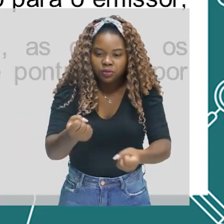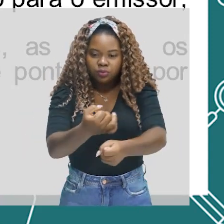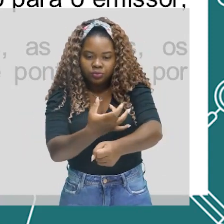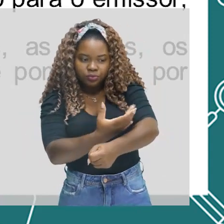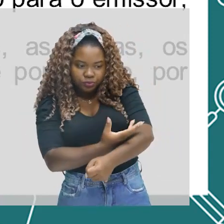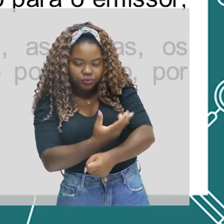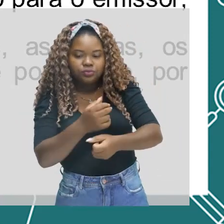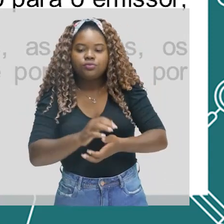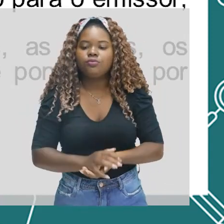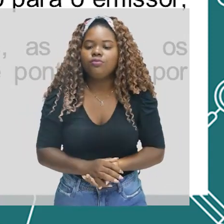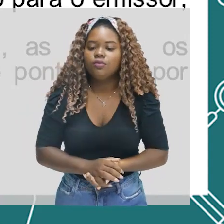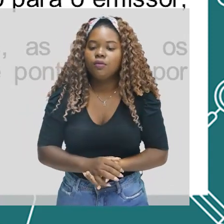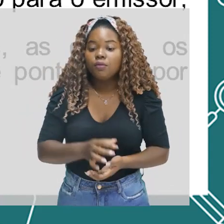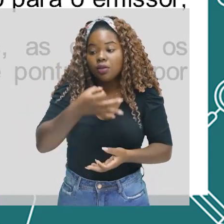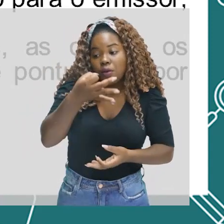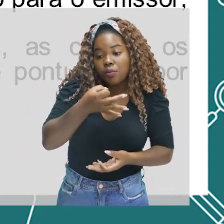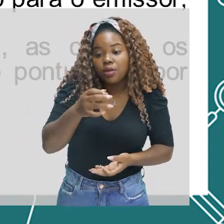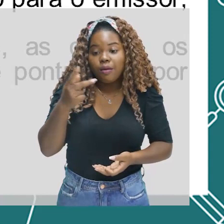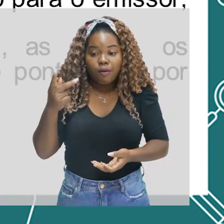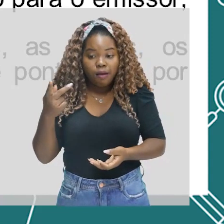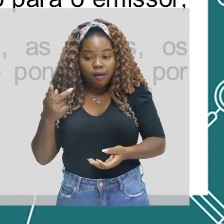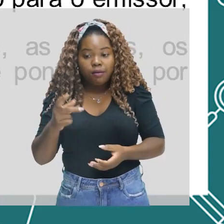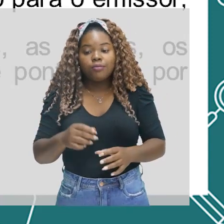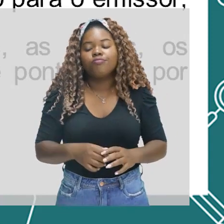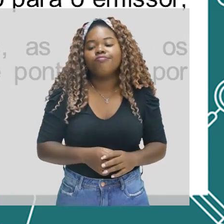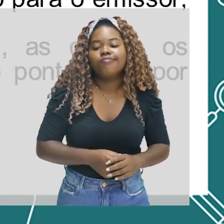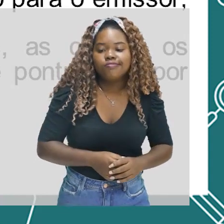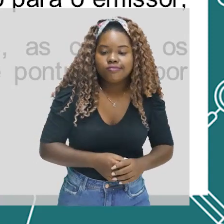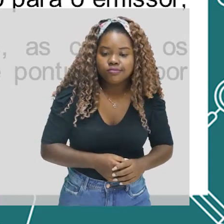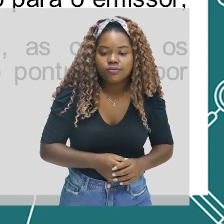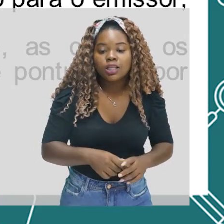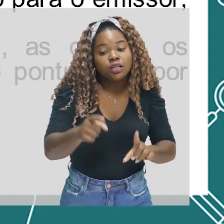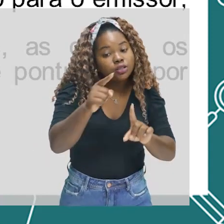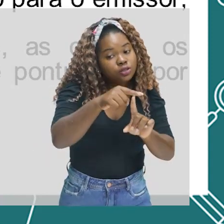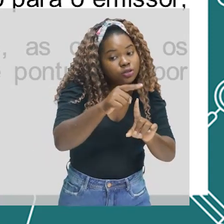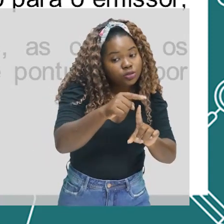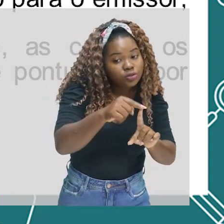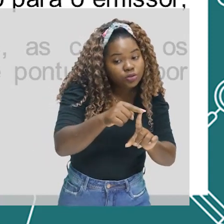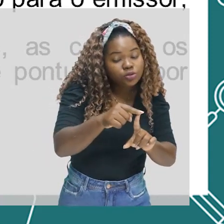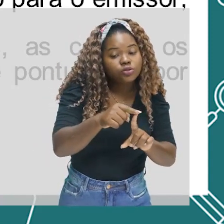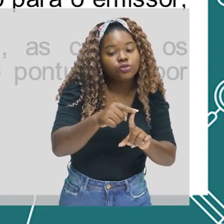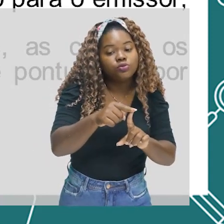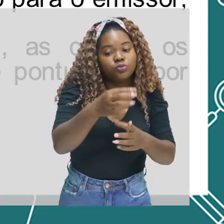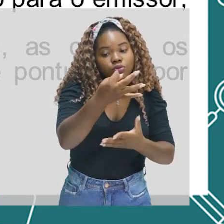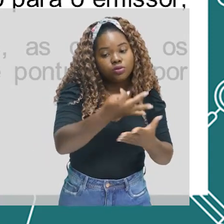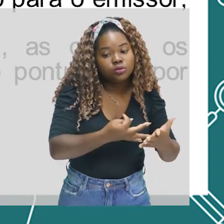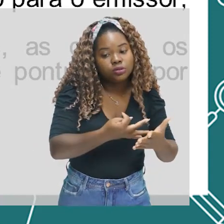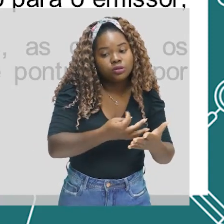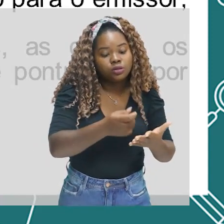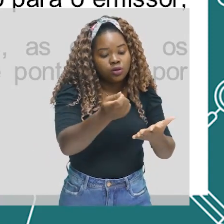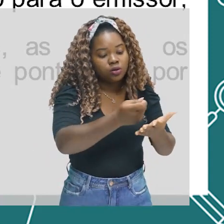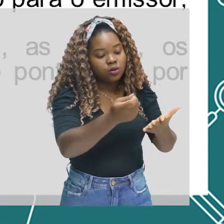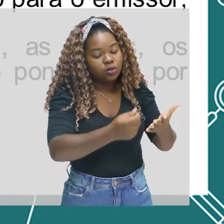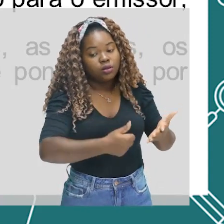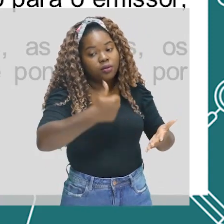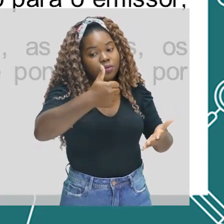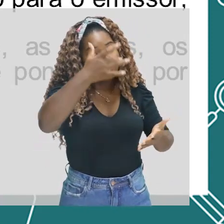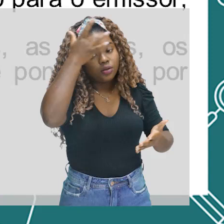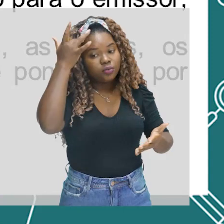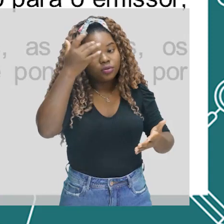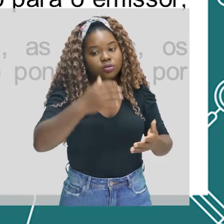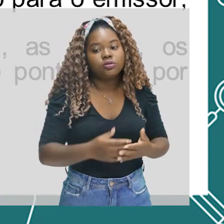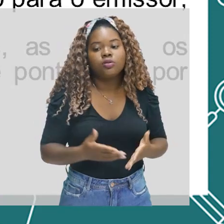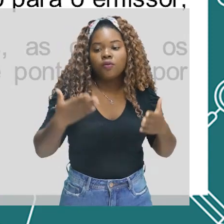da própria opinião. Esse tipo de texto, escrito em primeira pessoa, está voltado para o